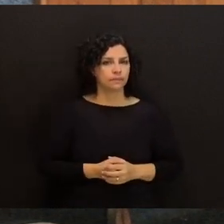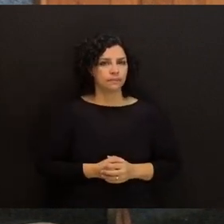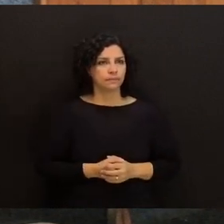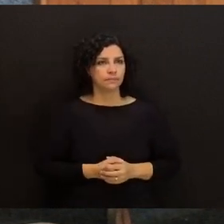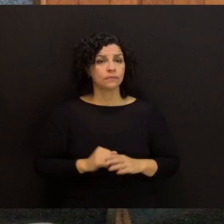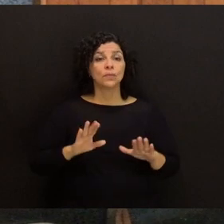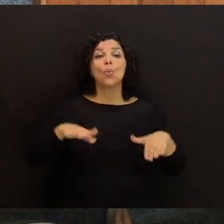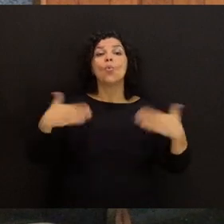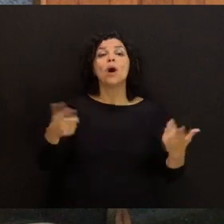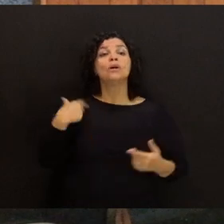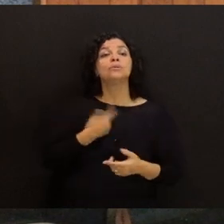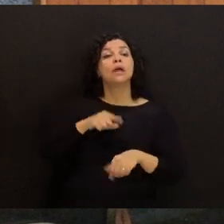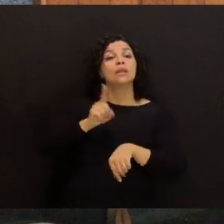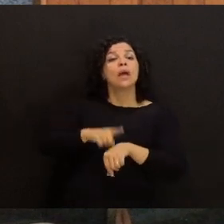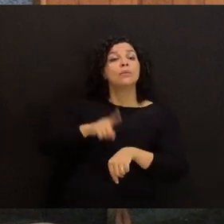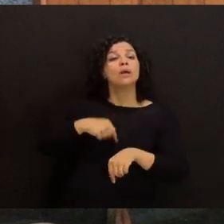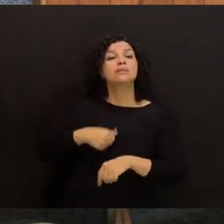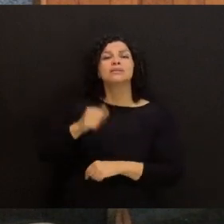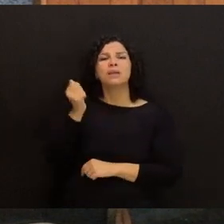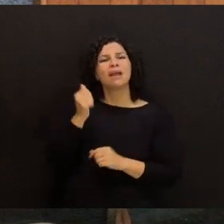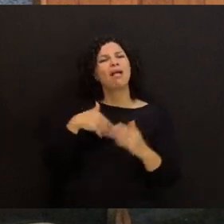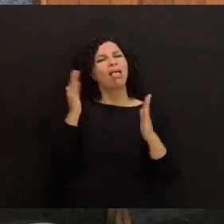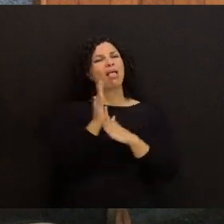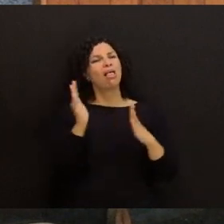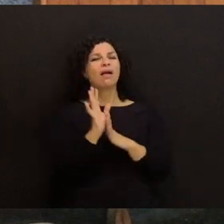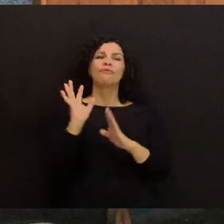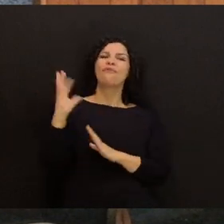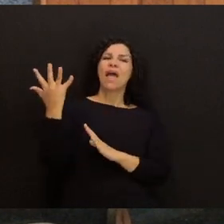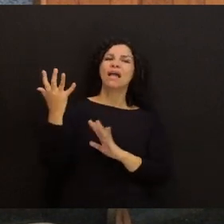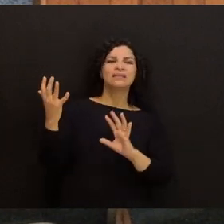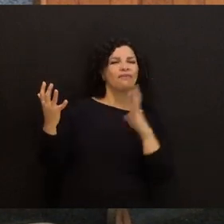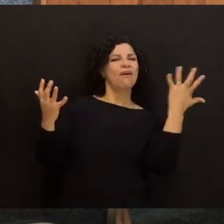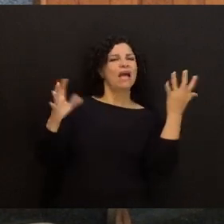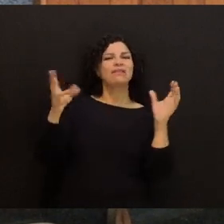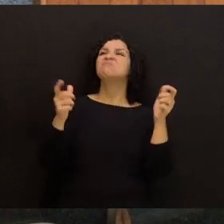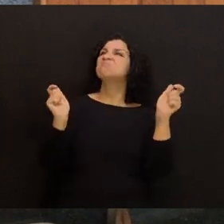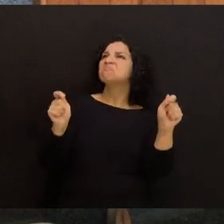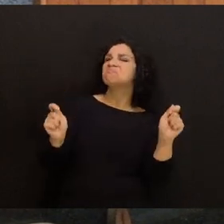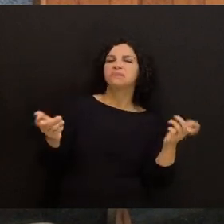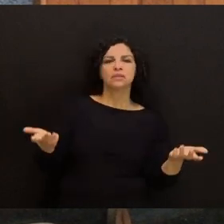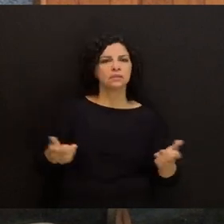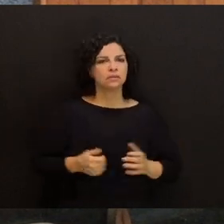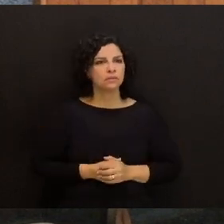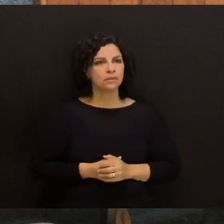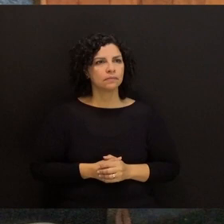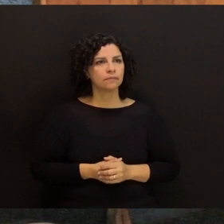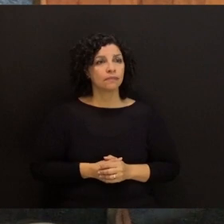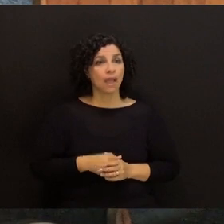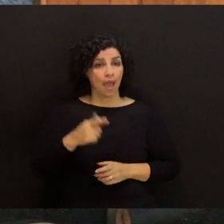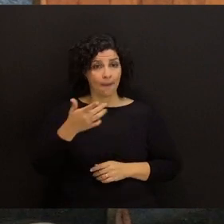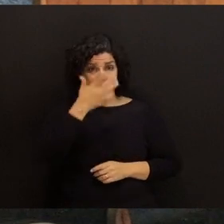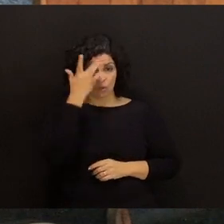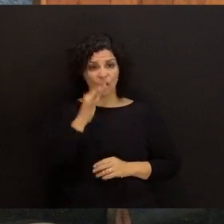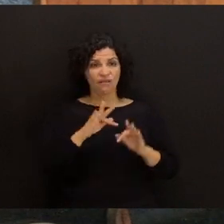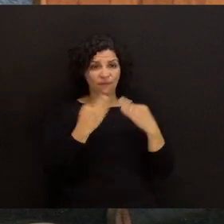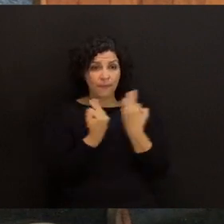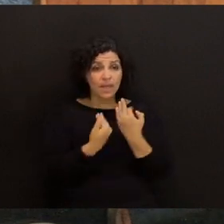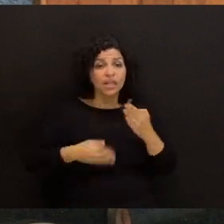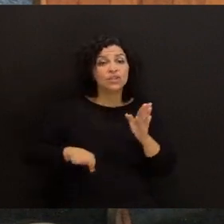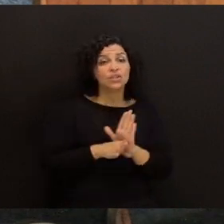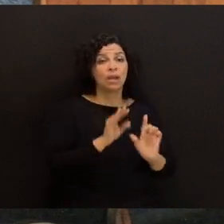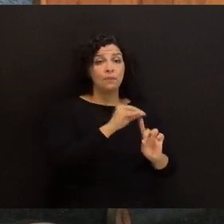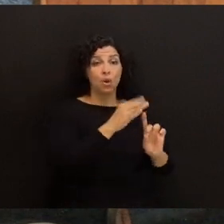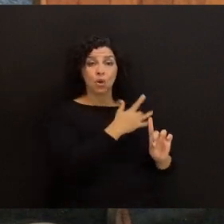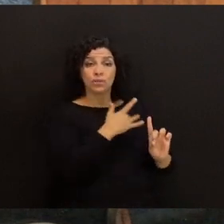até quando a gente vai achar legal e vai aplaudir festa até quando um parente nosso chegar numa unidade de saúde